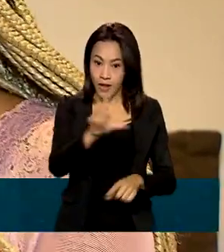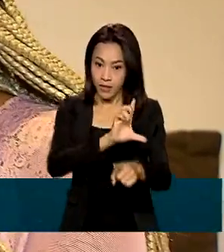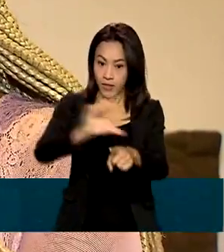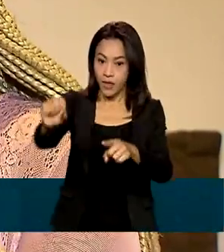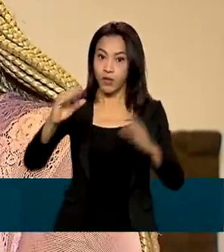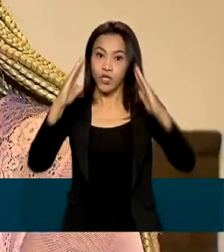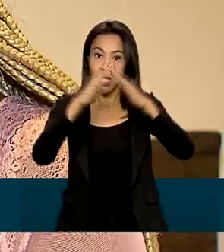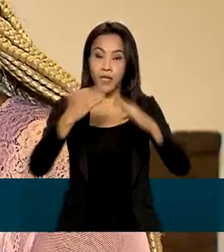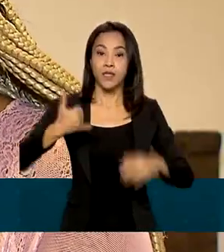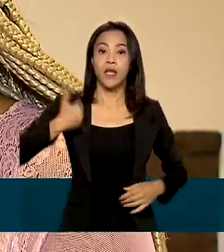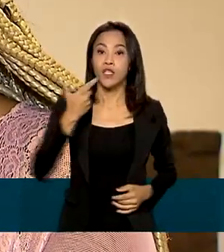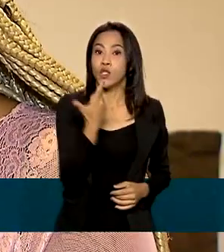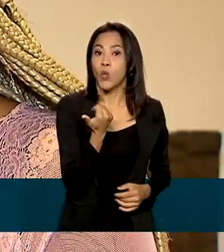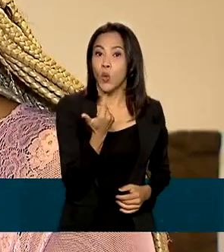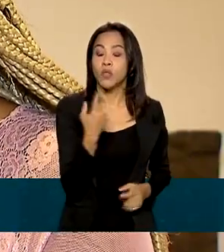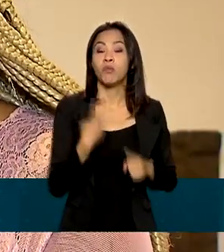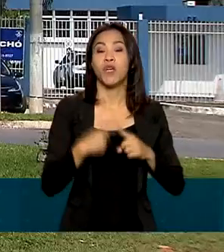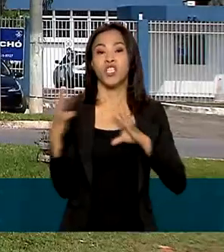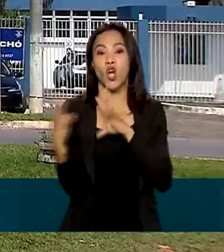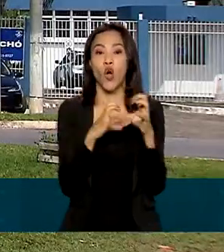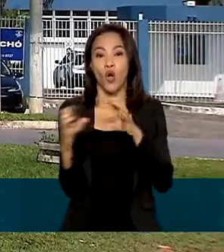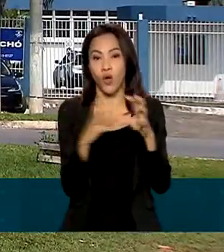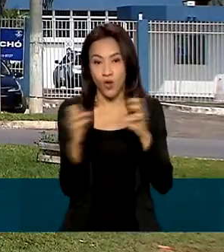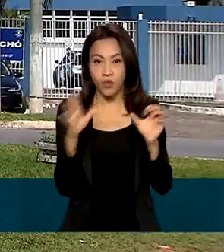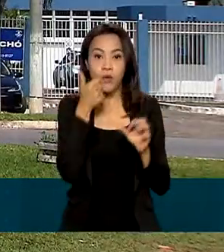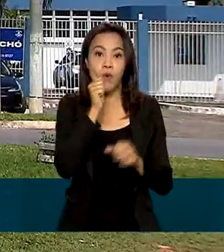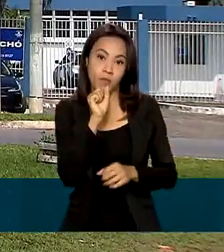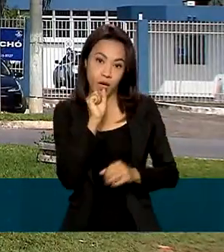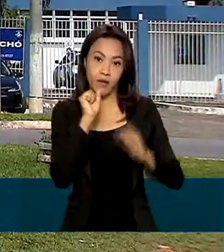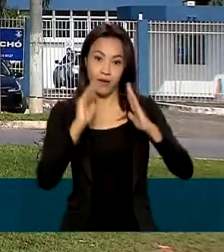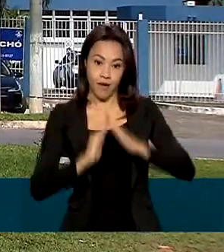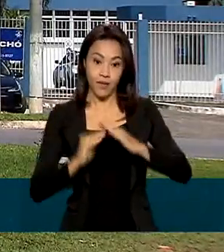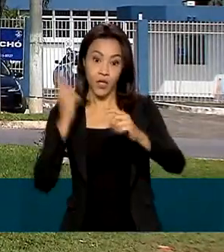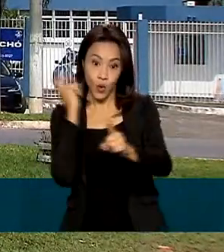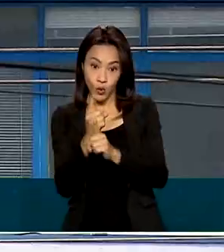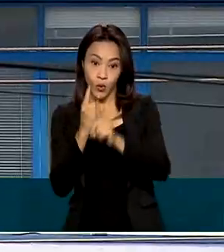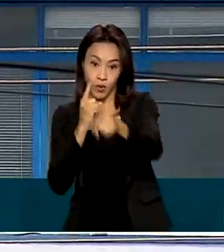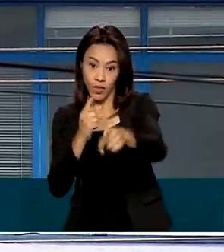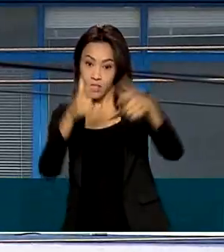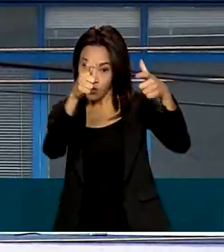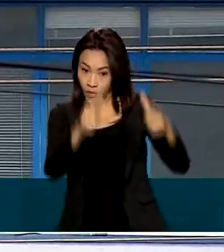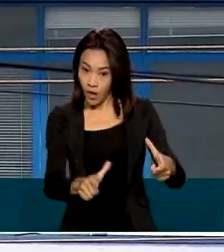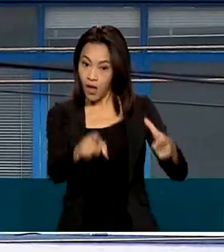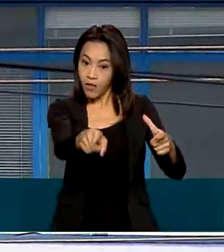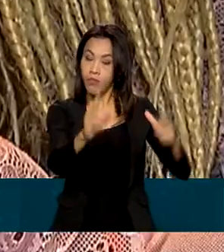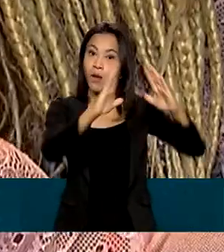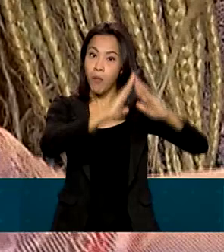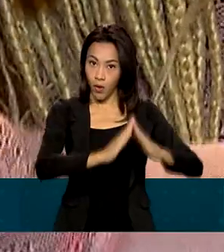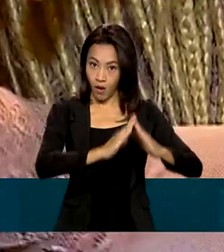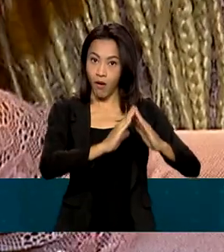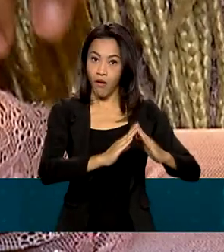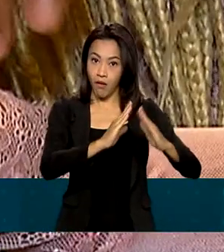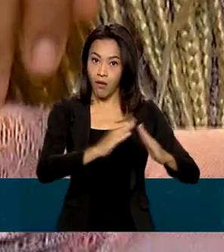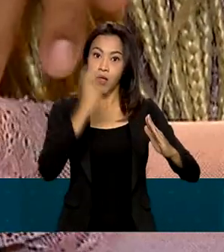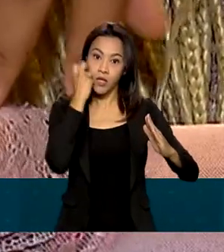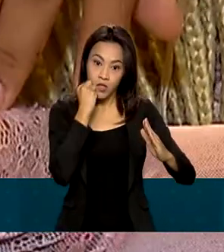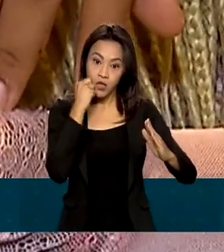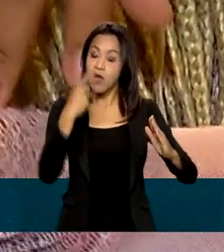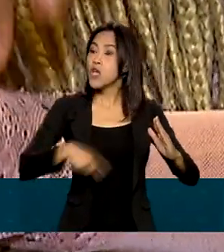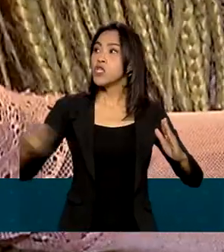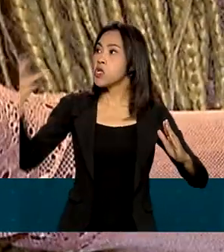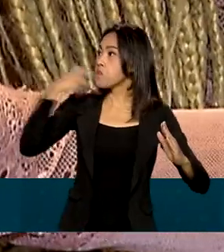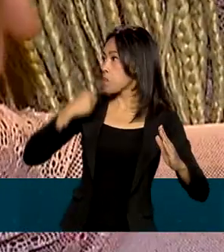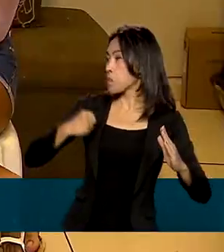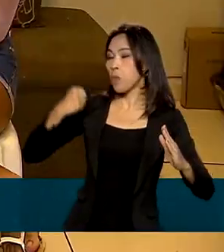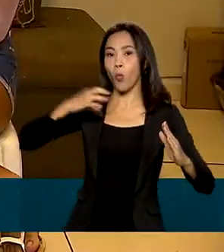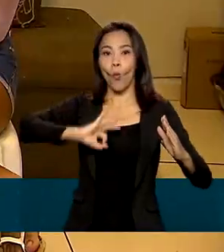anos por sérios conflitos com a mãe. Encontrou um lar neste abrigo no Distrito Federal. Não foi adotada e no